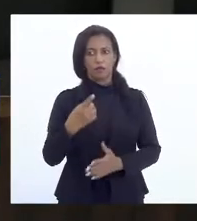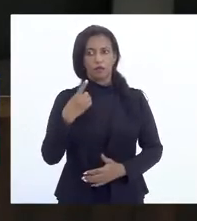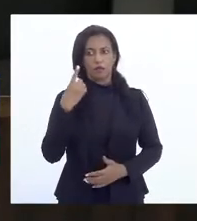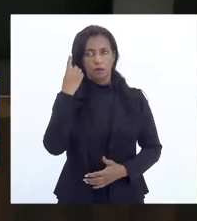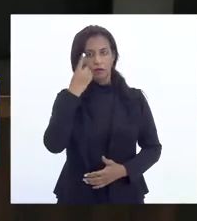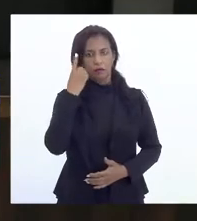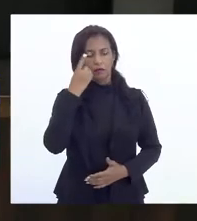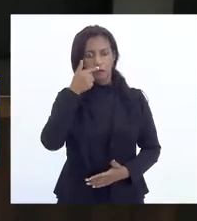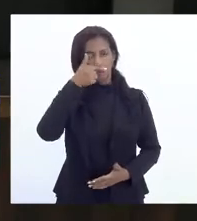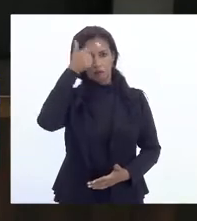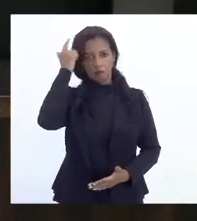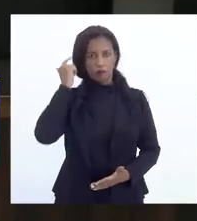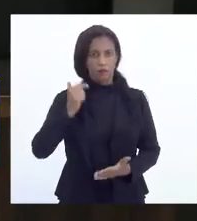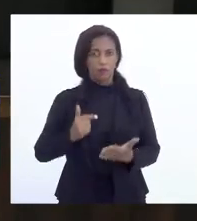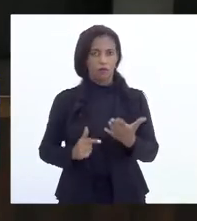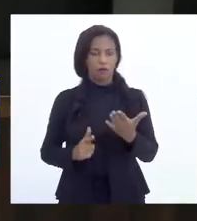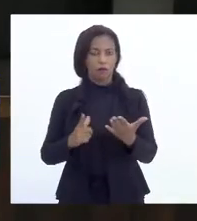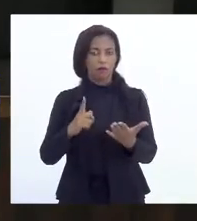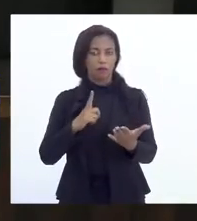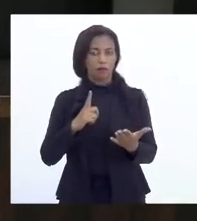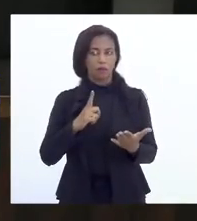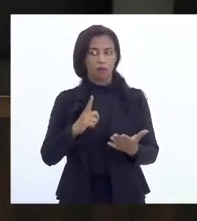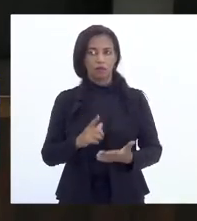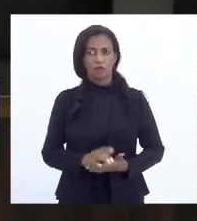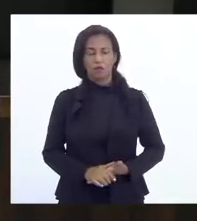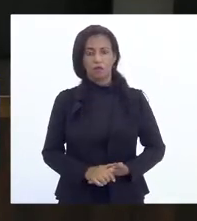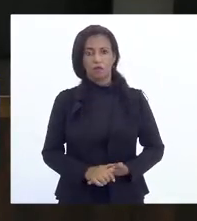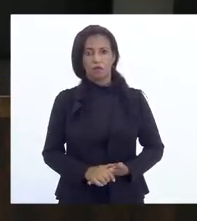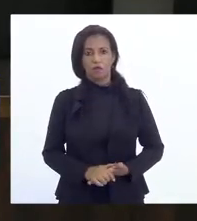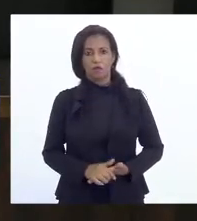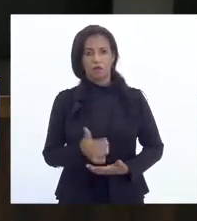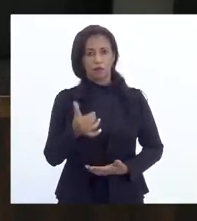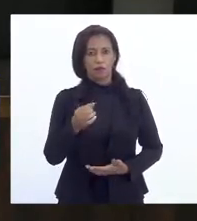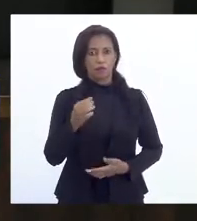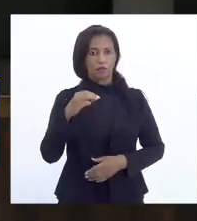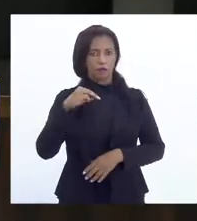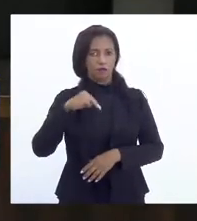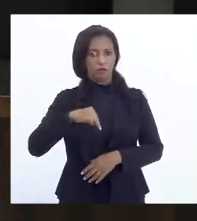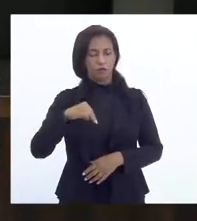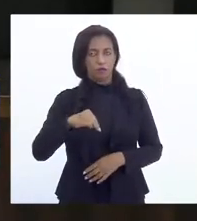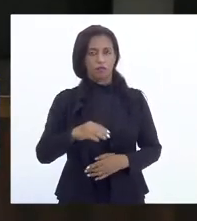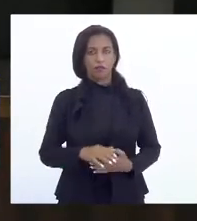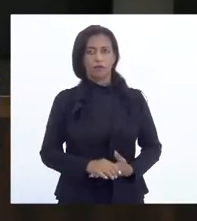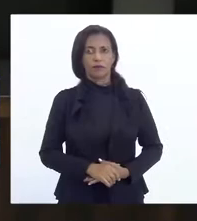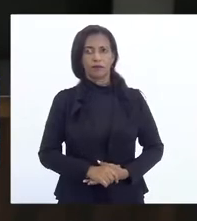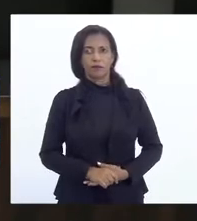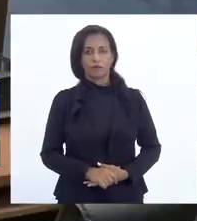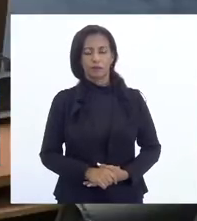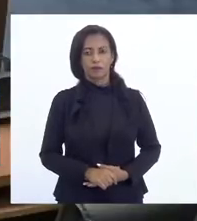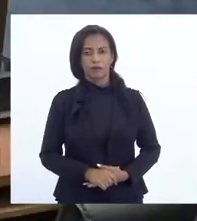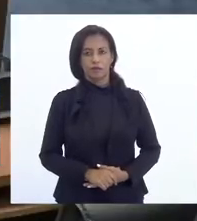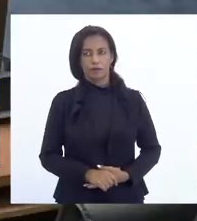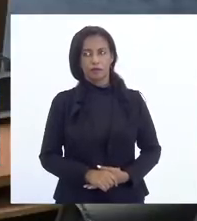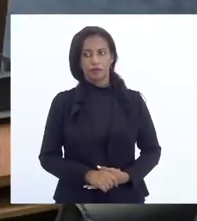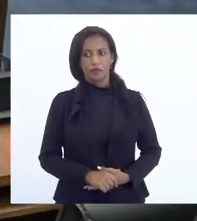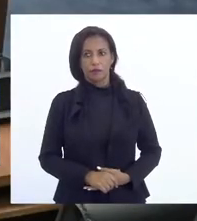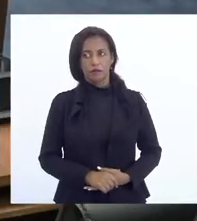deputado Luiz Paulo. Vossa Excelência dispõe de 10 minutos para fazer uso da palavra.